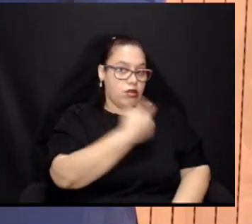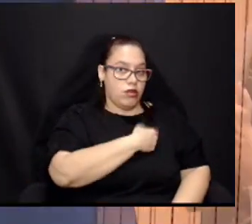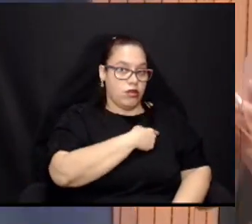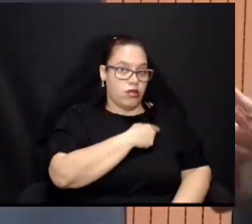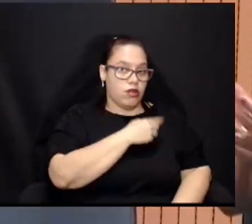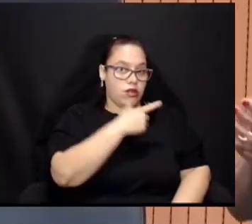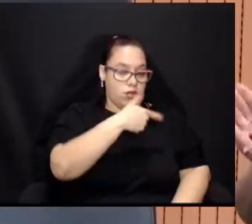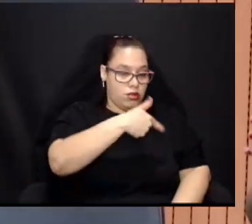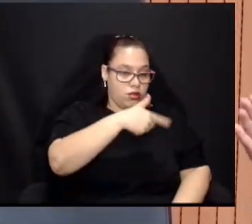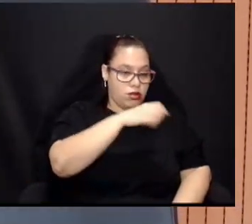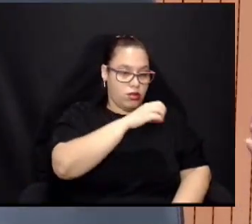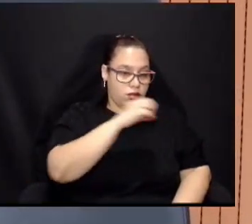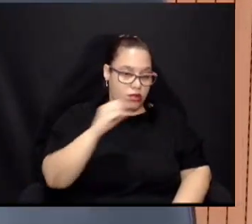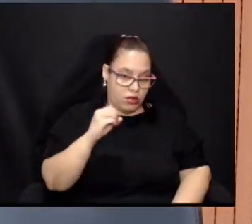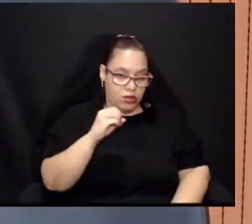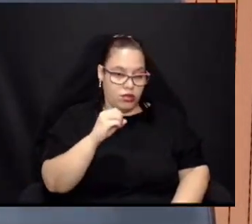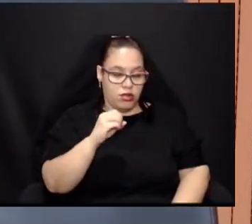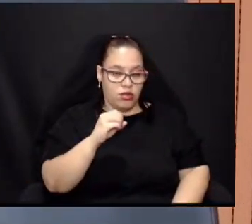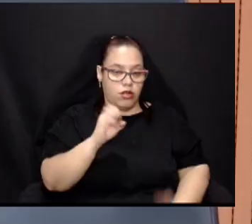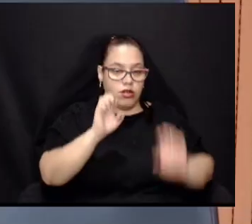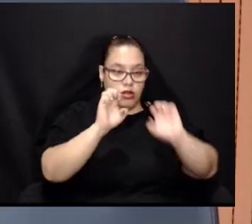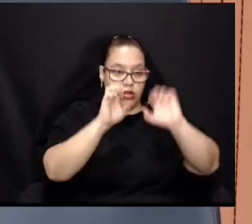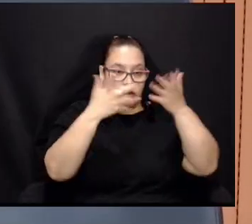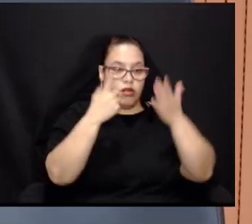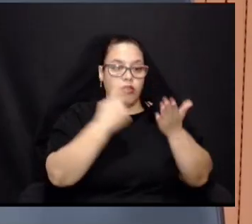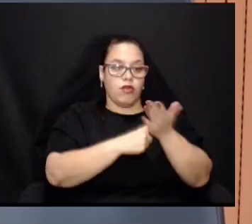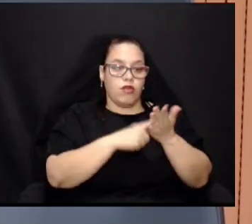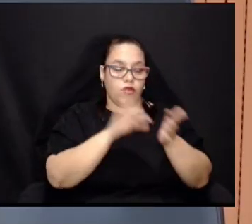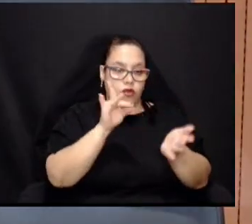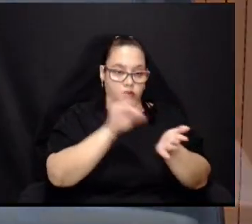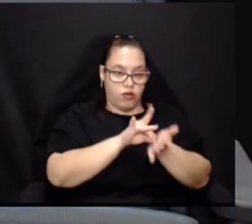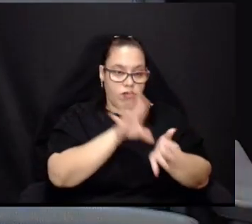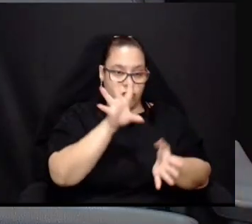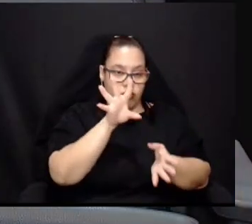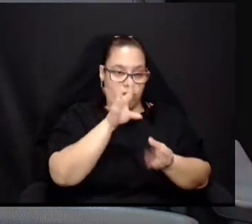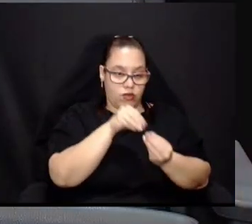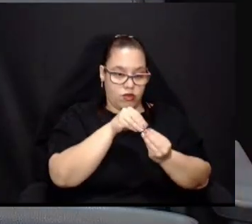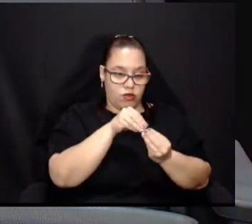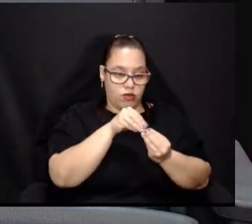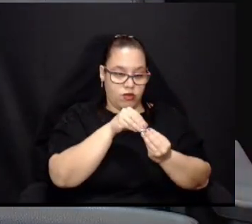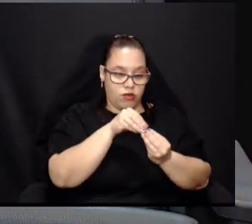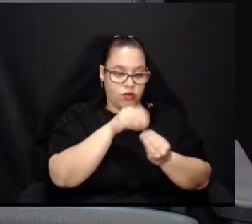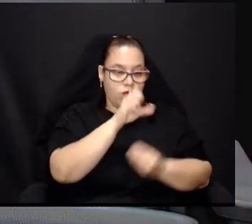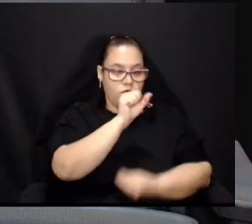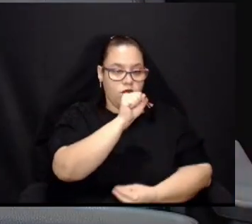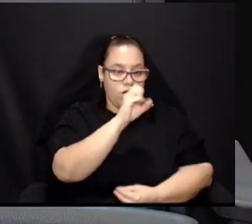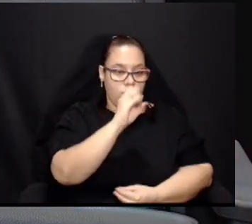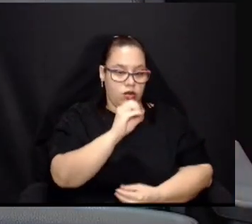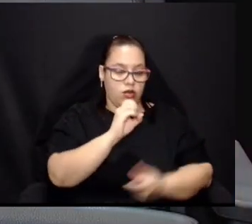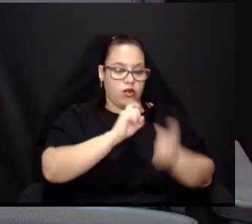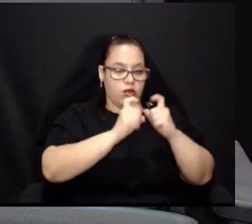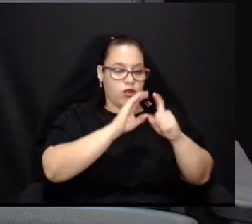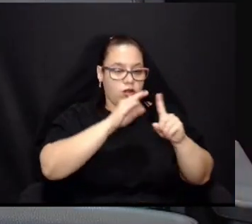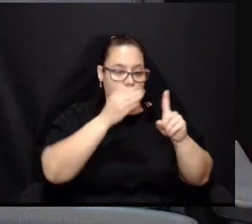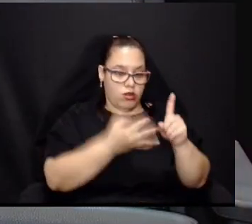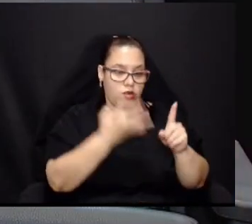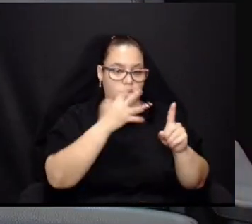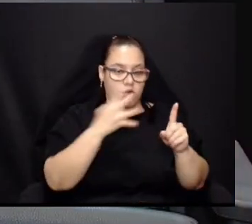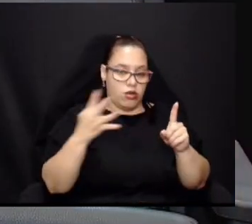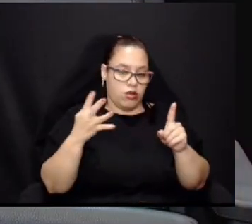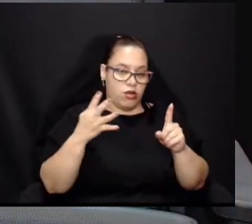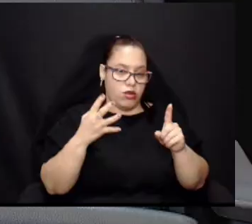717 eventos, né, realizados. Dentre eles, foram 80 reuniões solenes, 44 audiências públicas